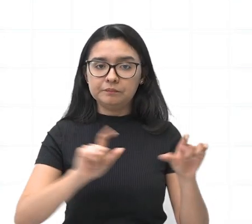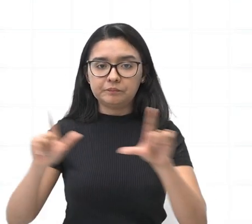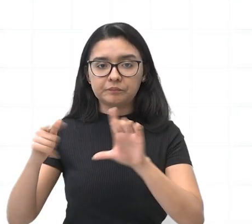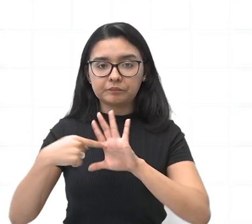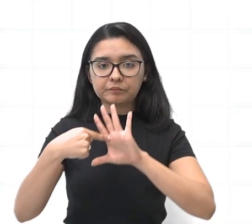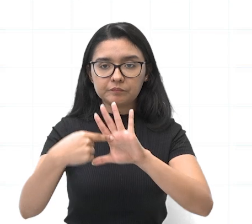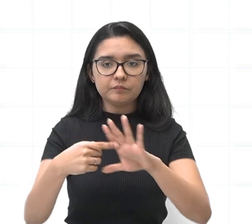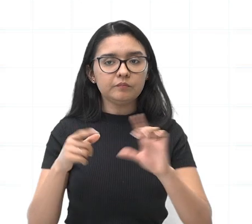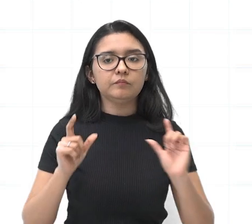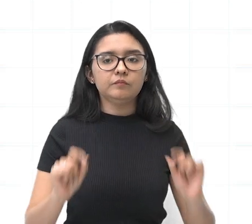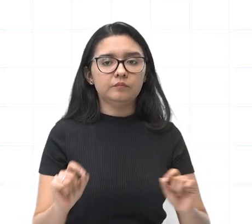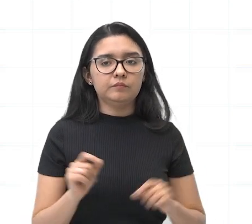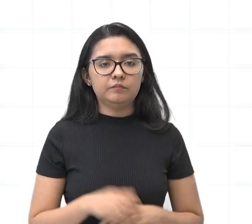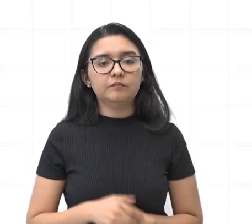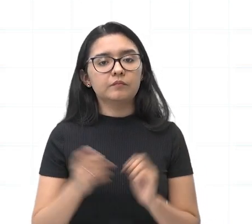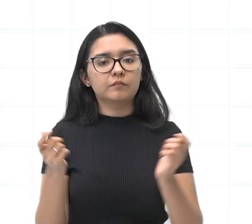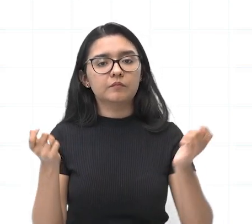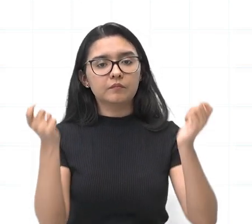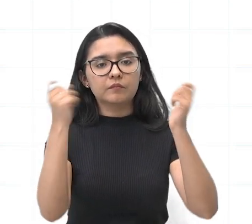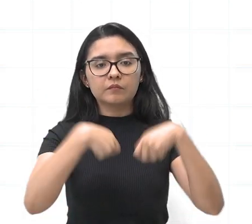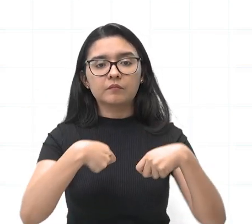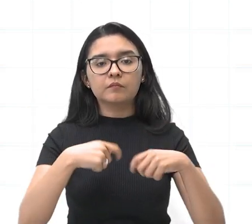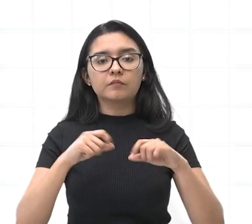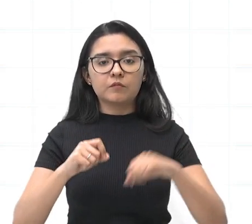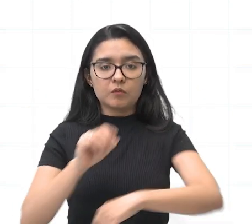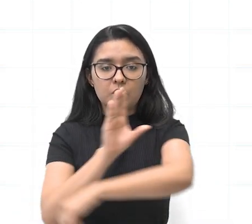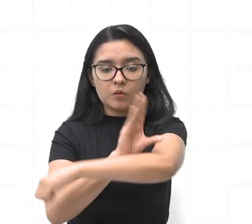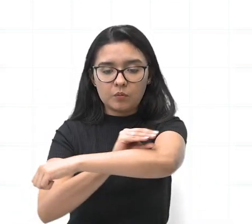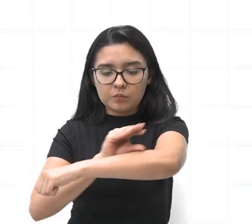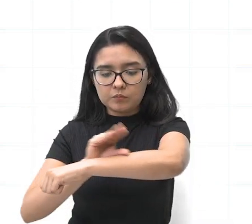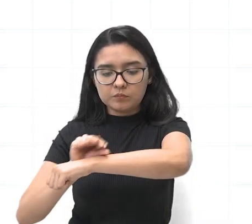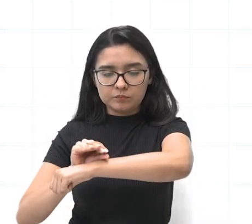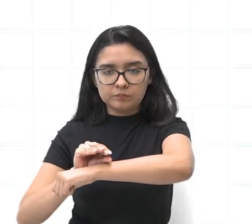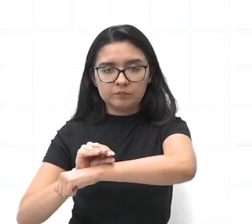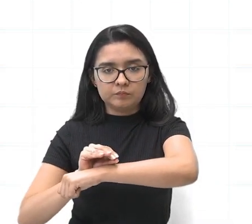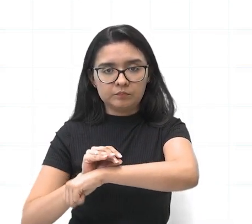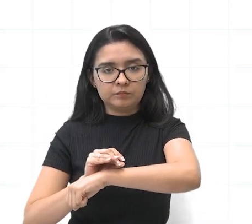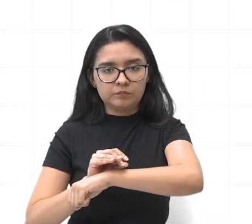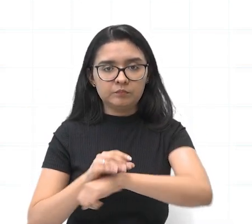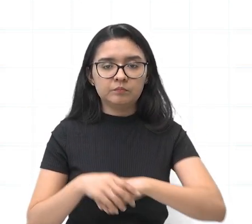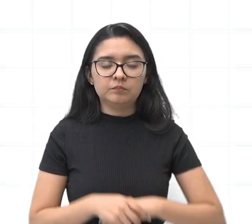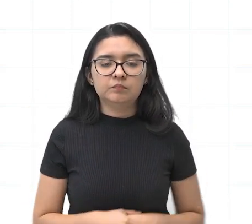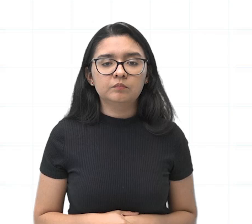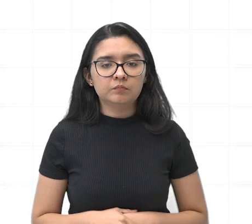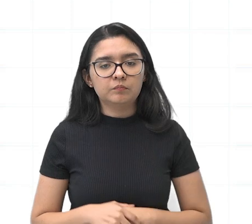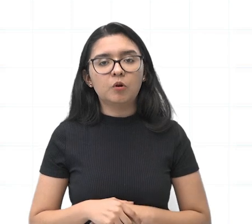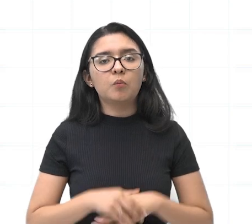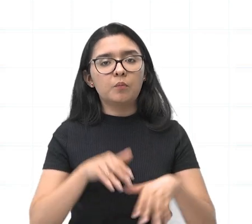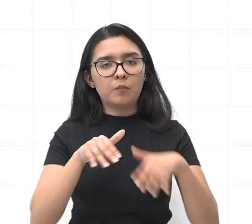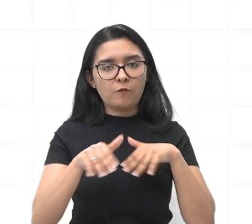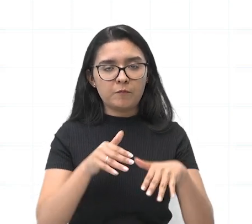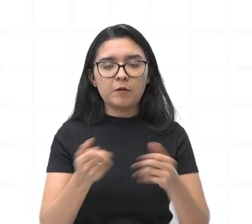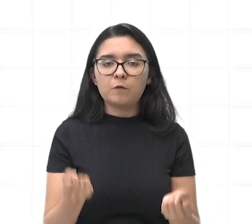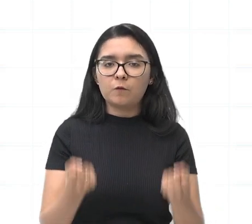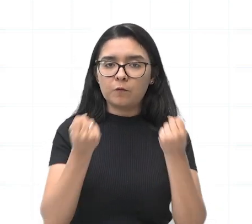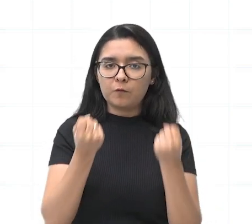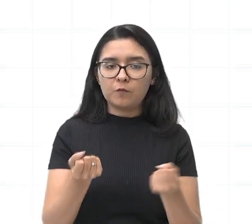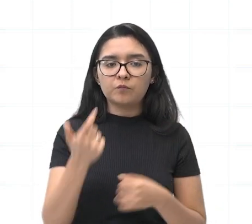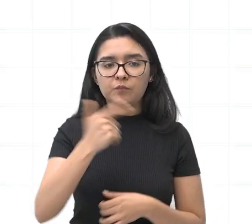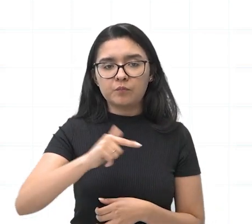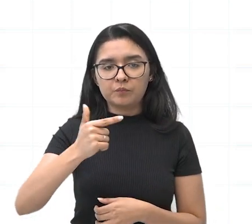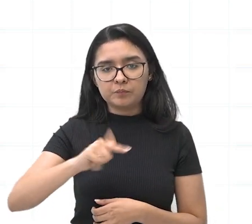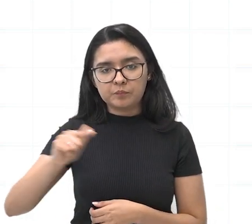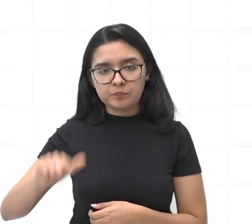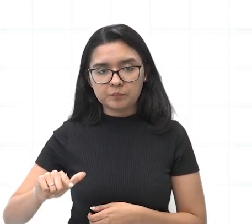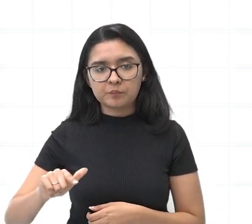gente. É a capacidade do músculo para exercer repetidamente a força contra